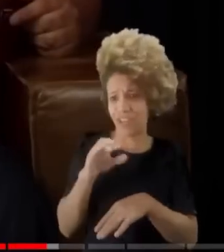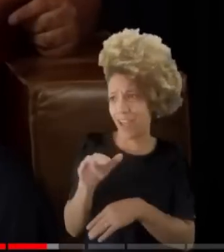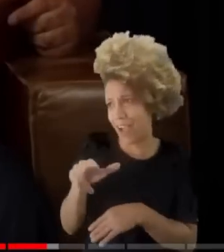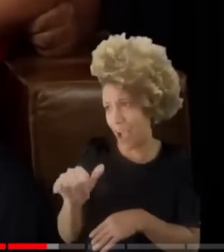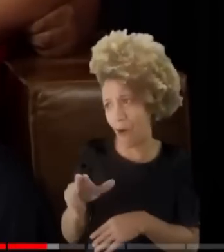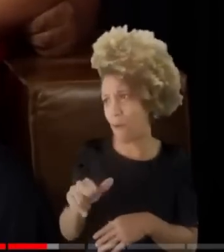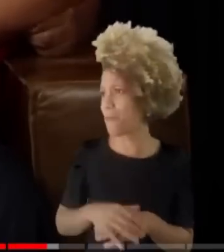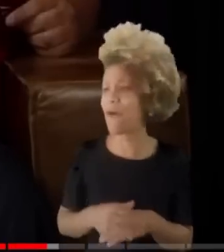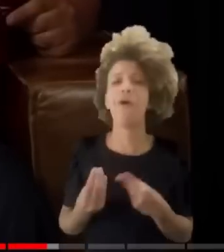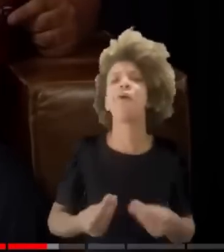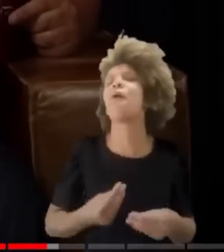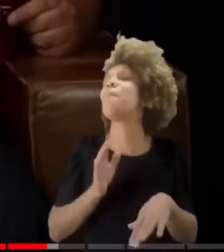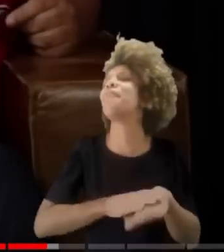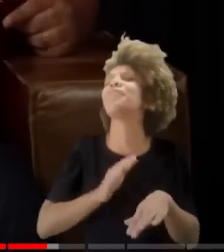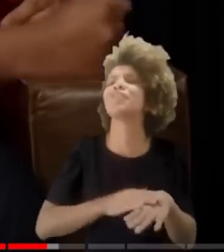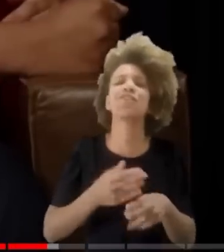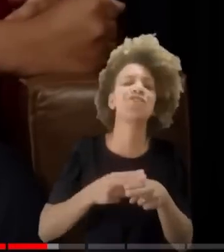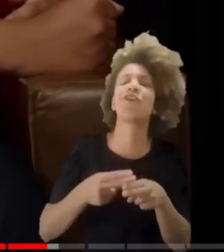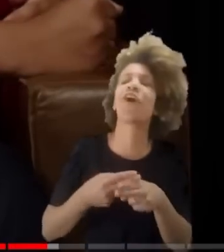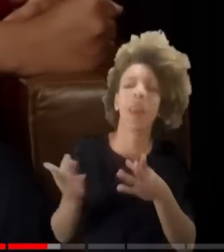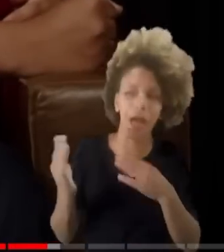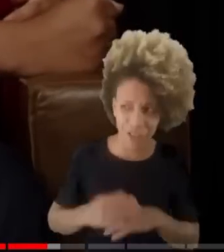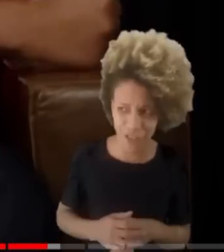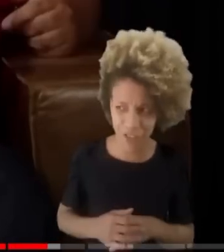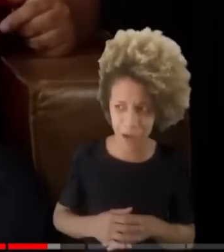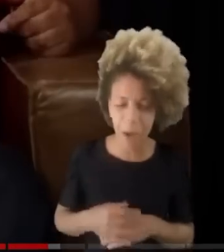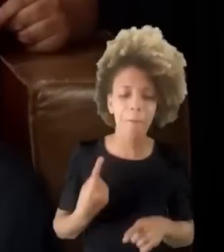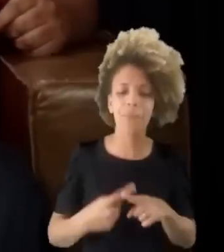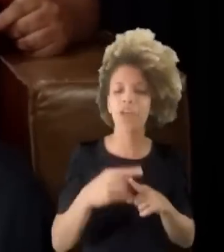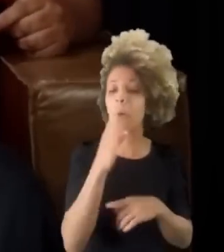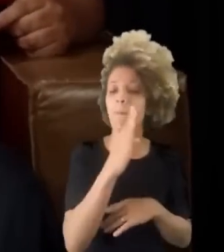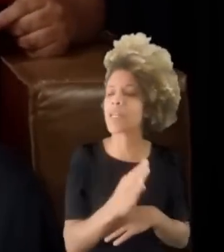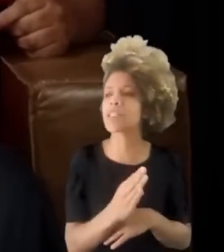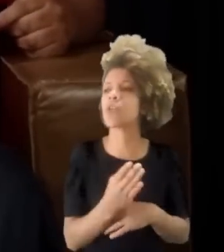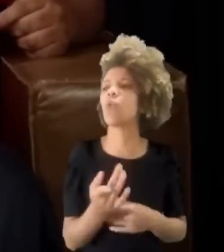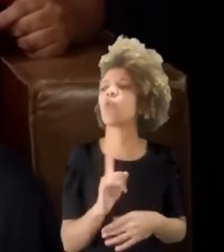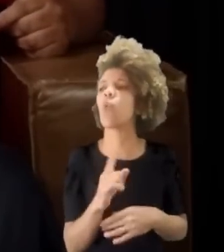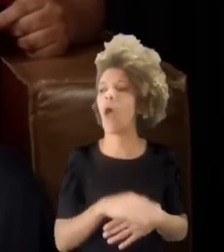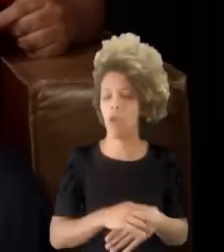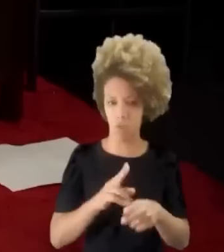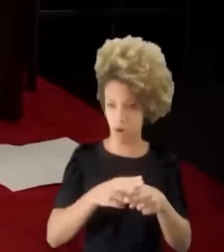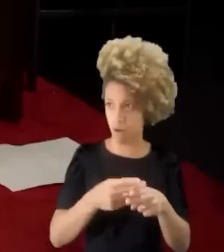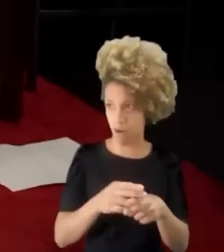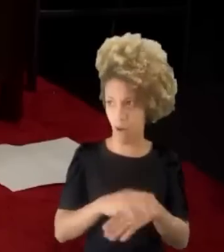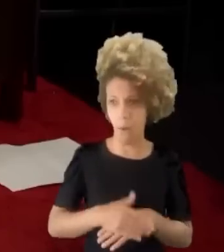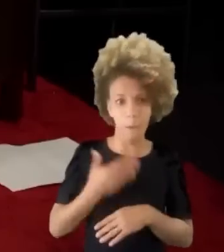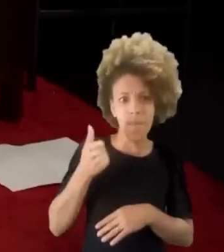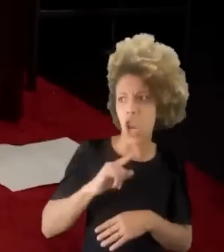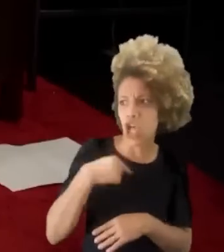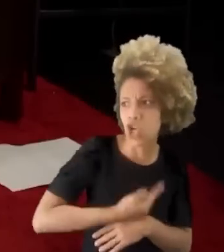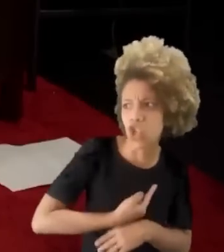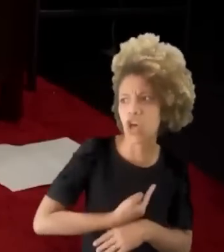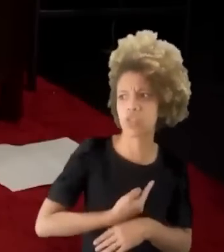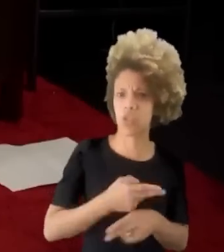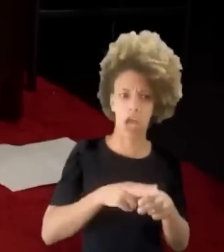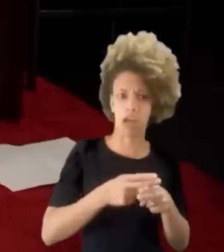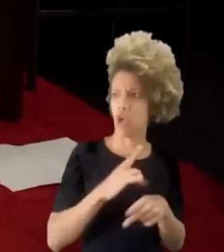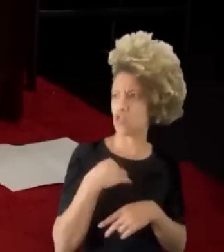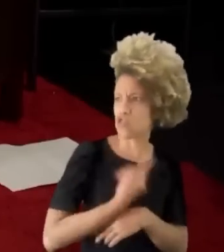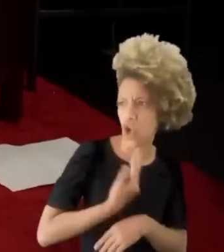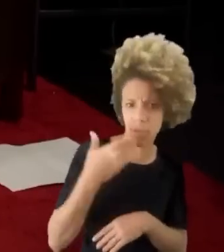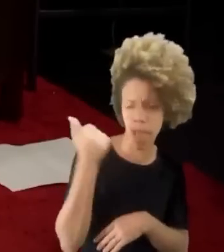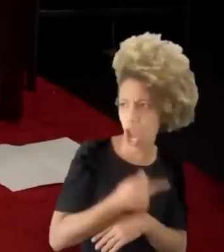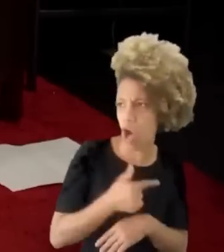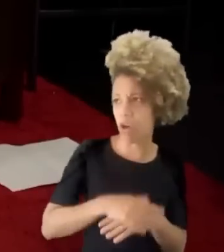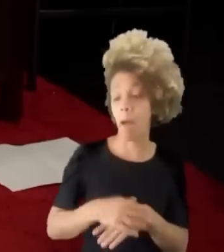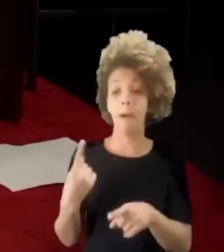lá Suíça não tem pé de cacau como é que eles é o dono do Chocolate irmão por que que o Brasil não é o dono de chocolate ele é Nossa entendeu Mano melhor Cacau do Mundo é